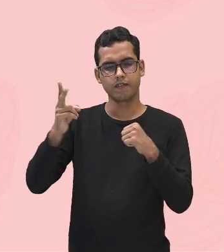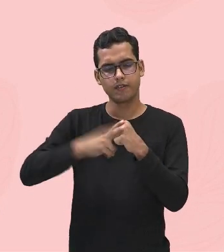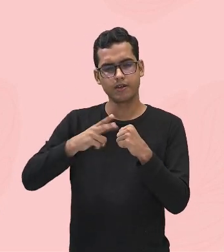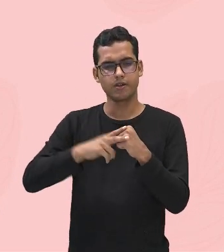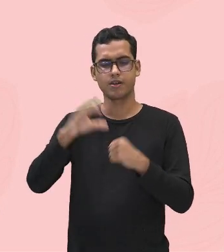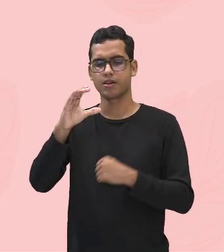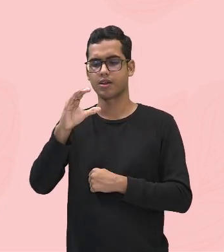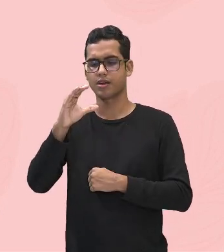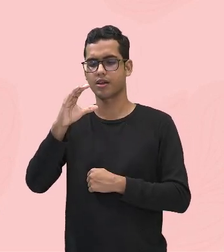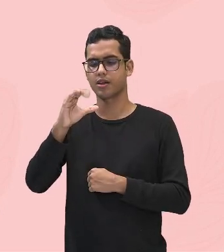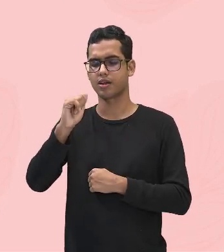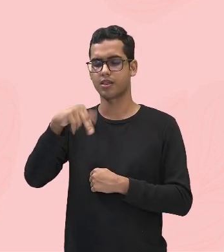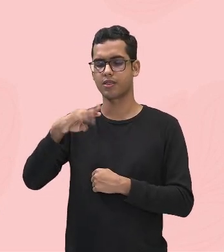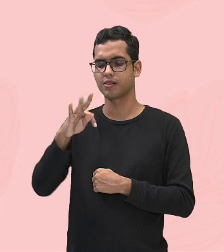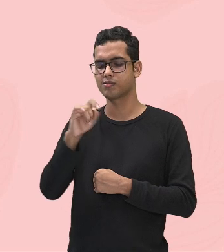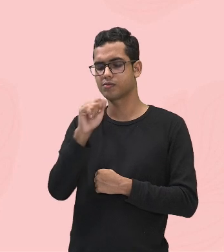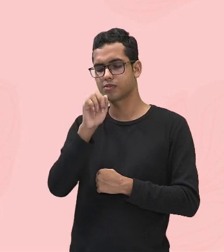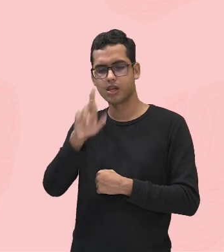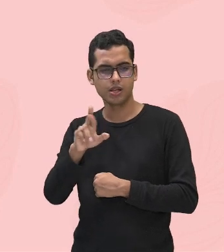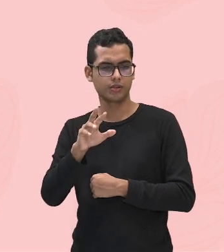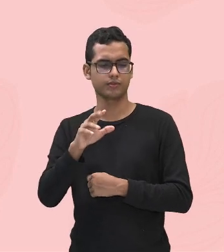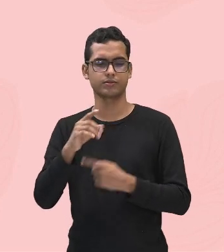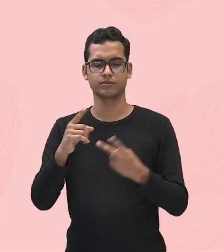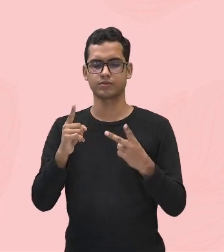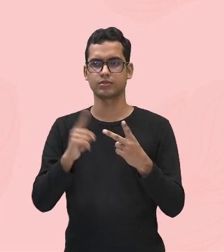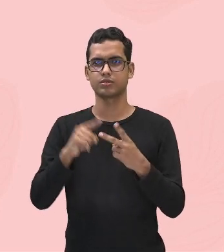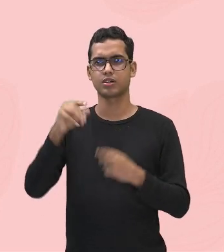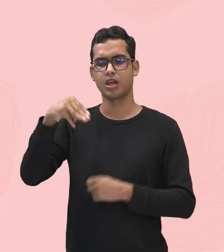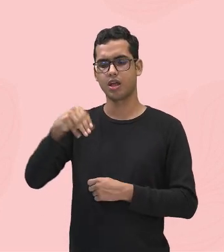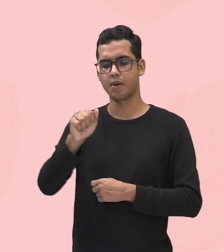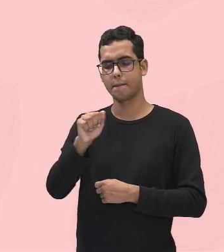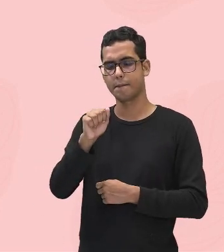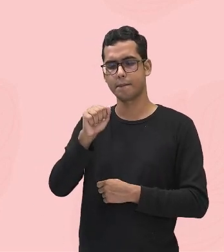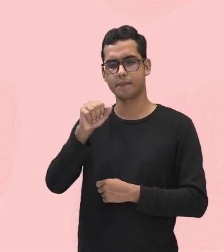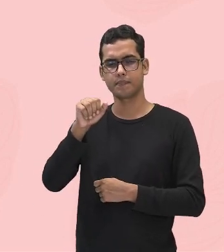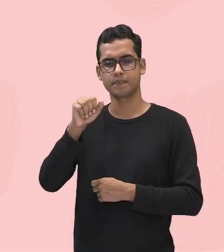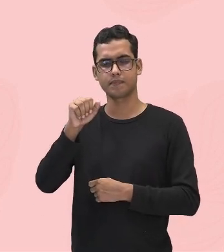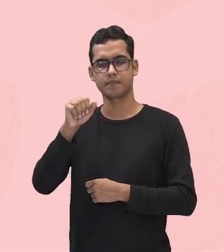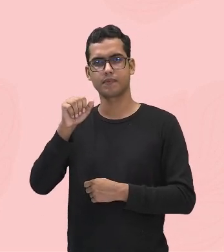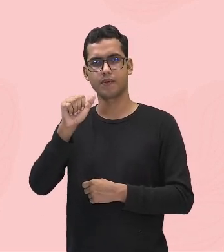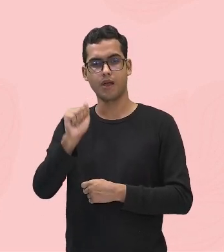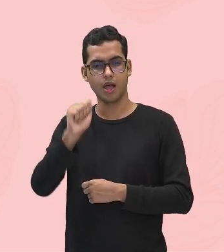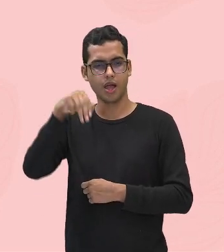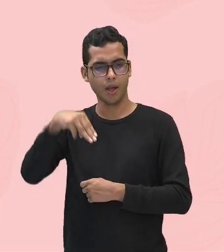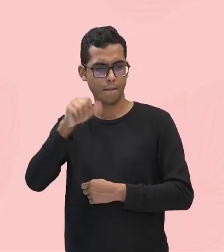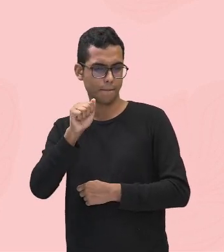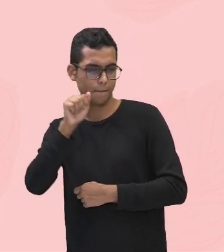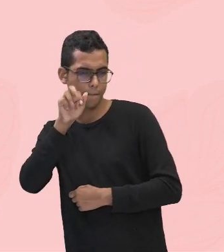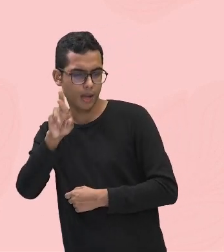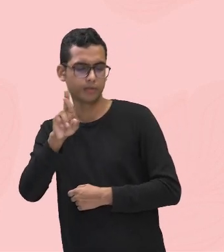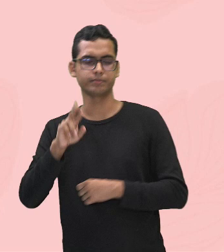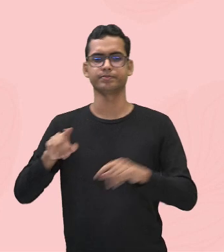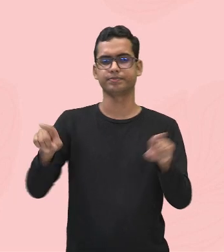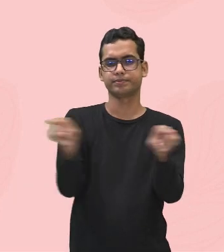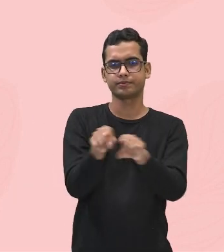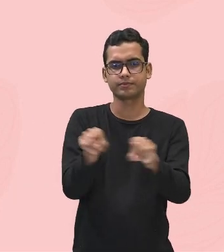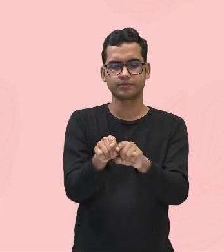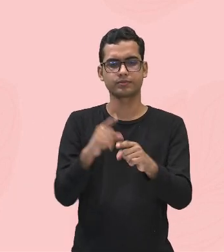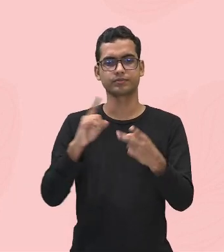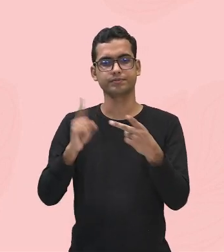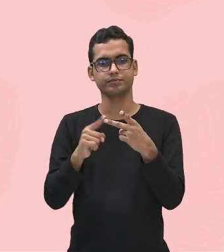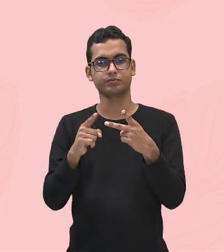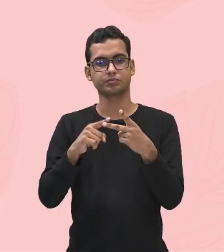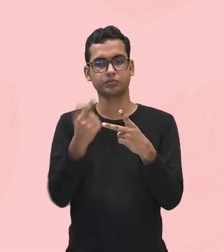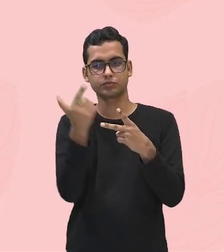AR, ele pertence à primeira conjugação. Se o verbo termina com ER, por